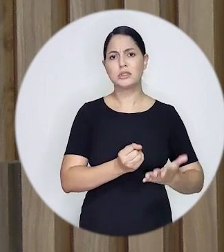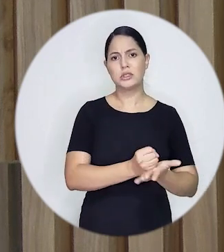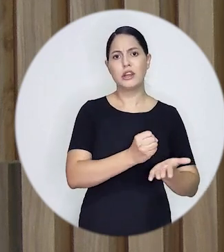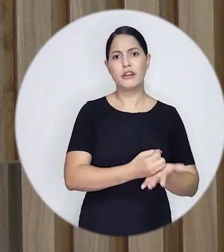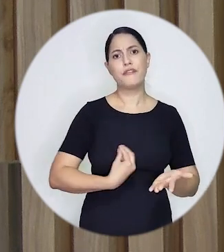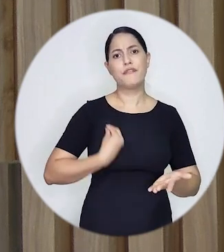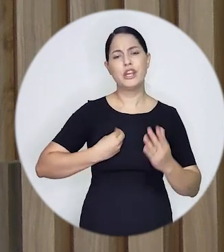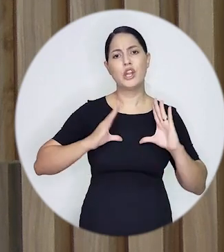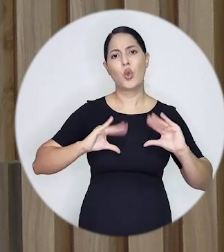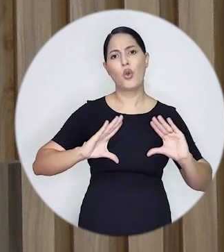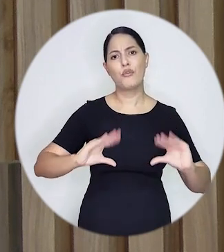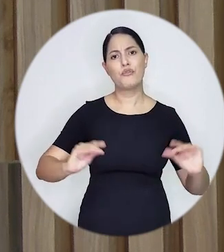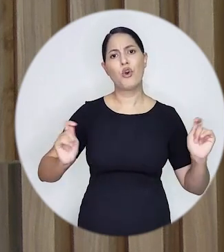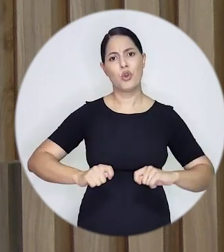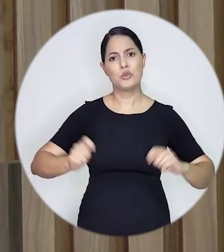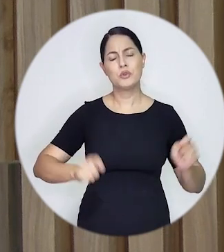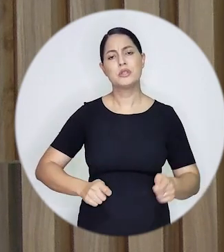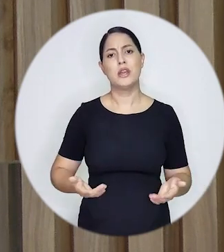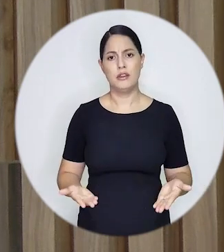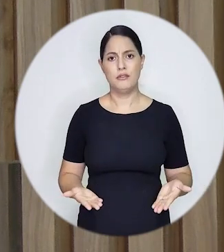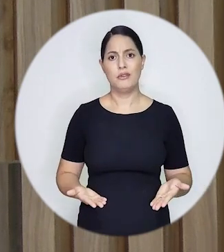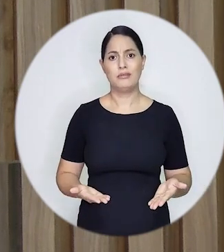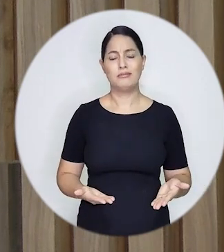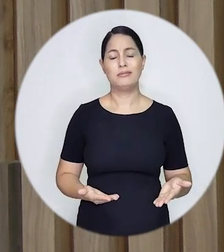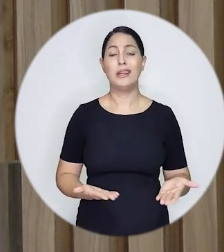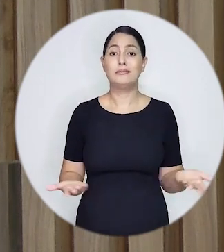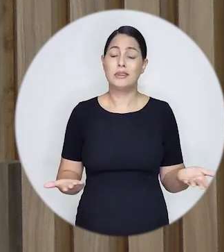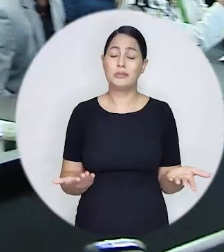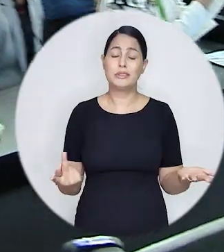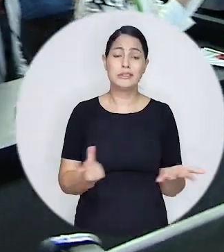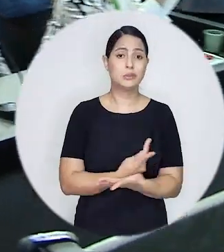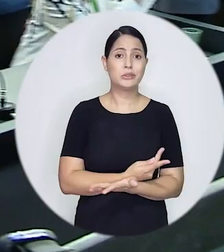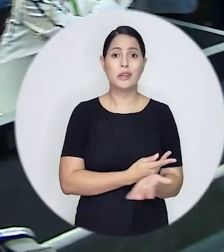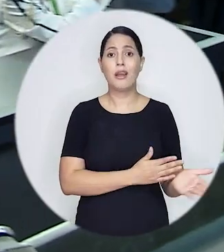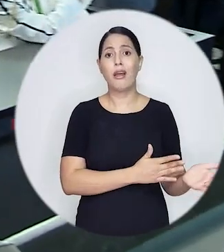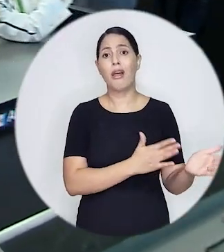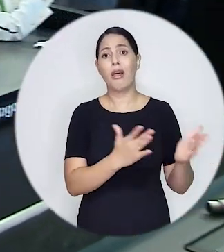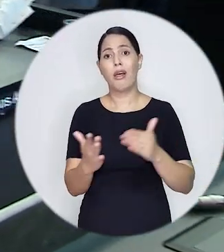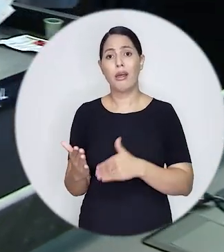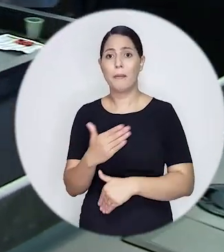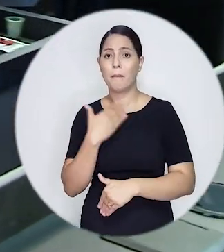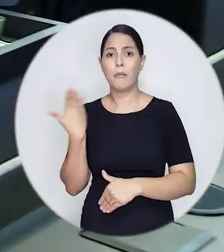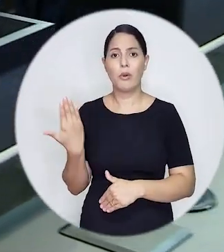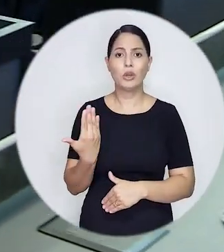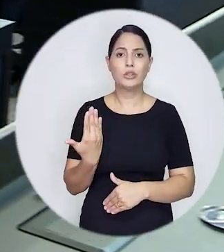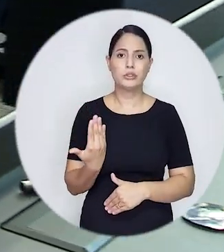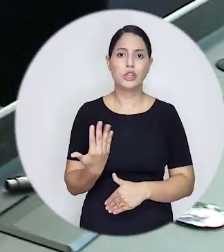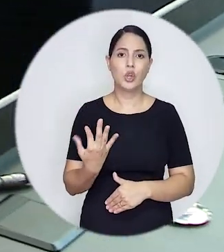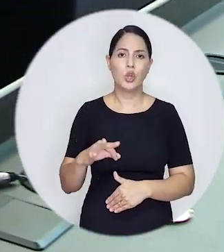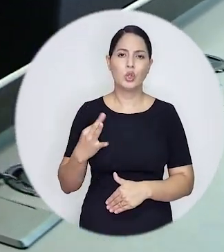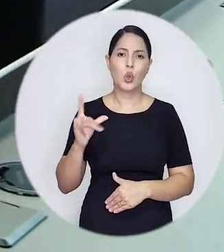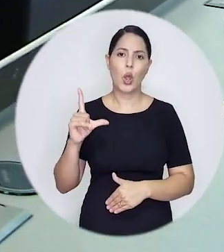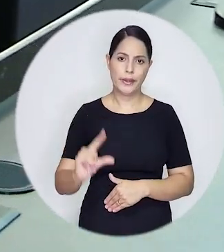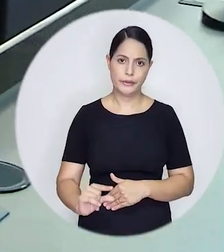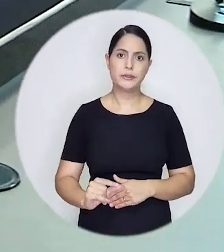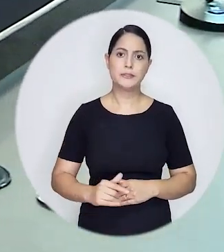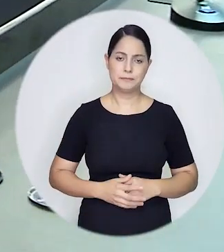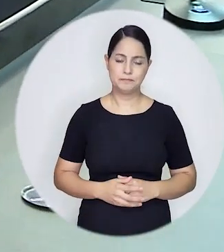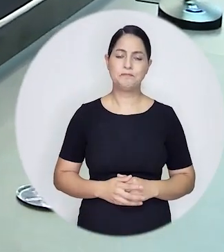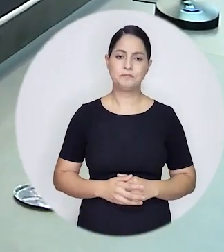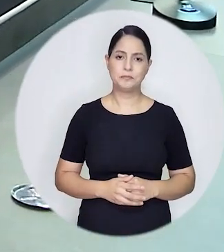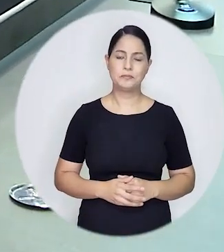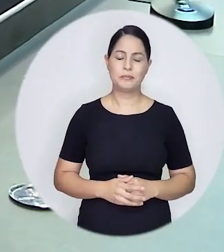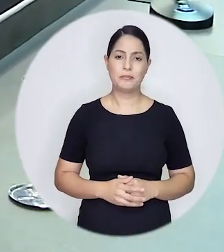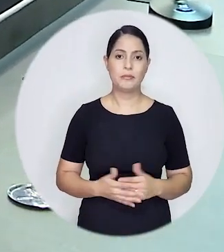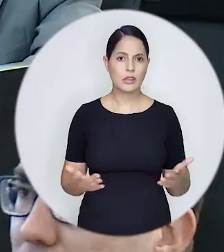2016, a Anvisa aprovou o primeiro registro no Brasil de um medicamento à base de cannabis. Os advogados e advogadas militantes na área de saúde